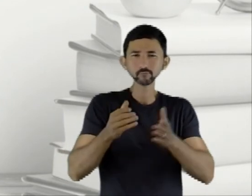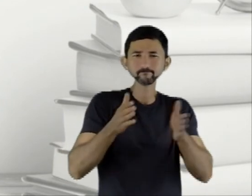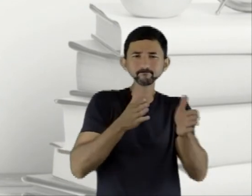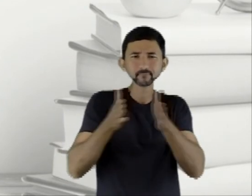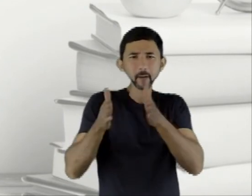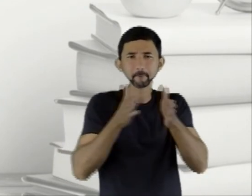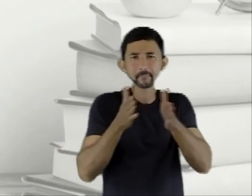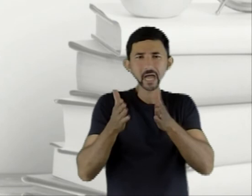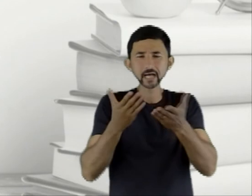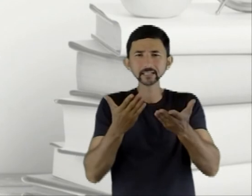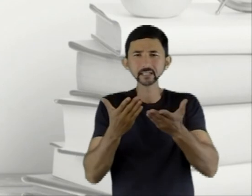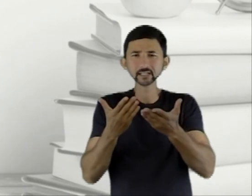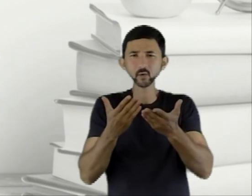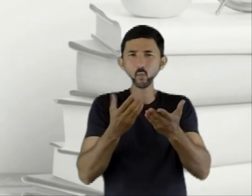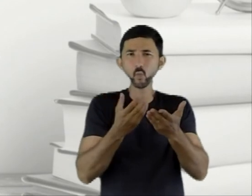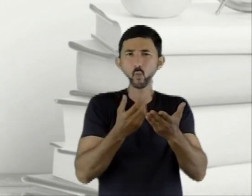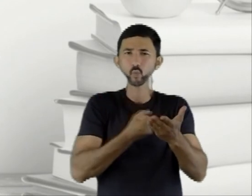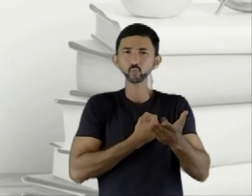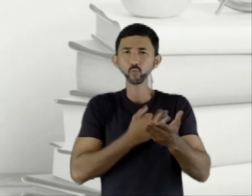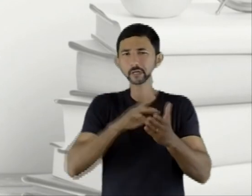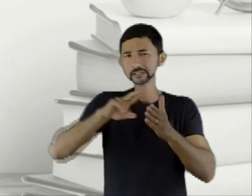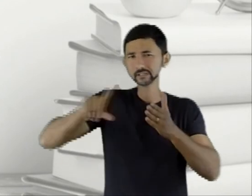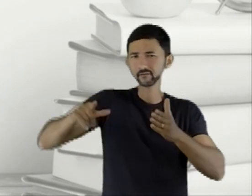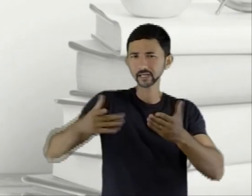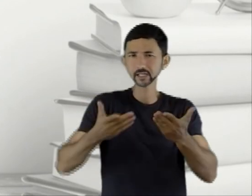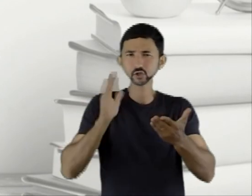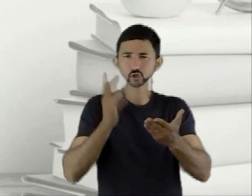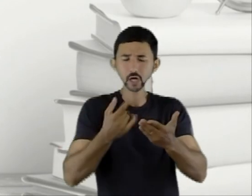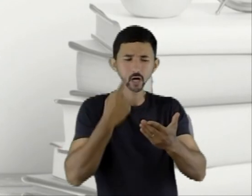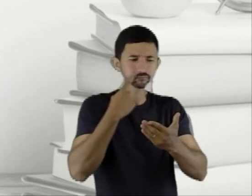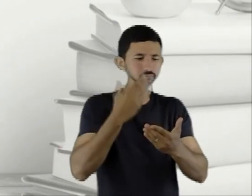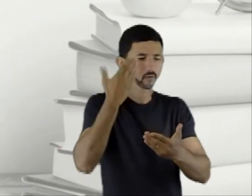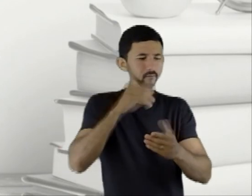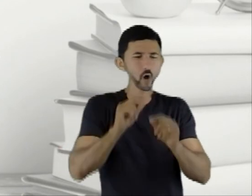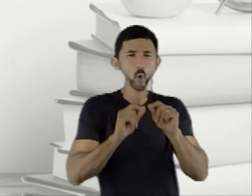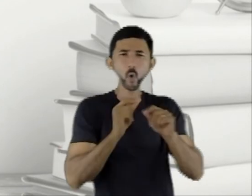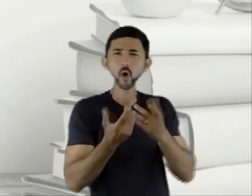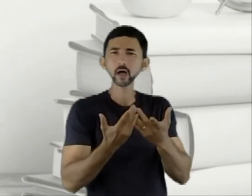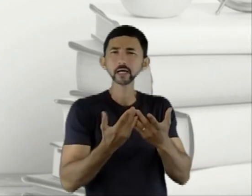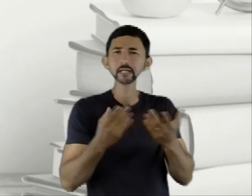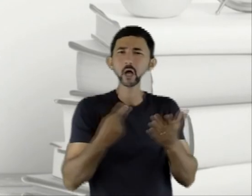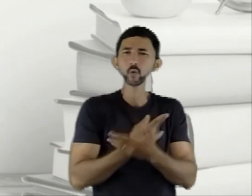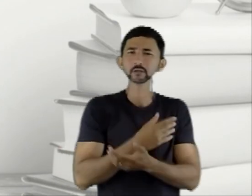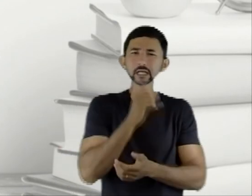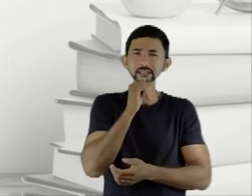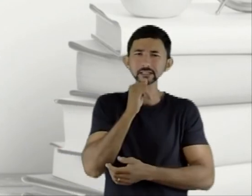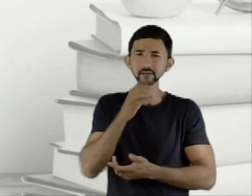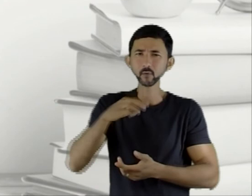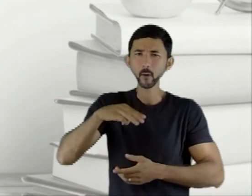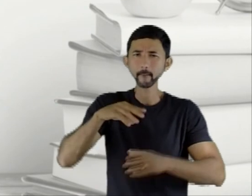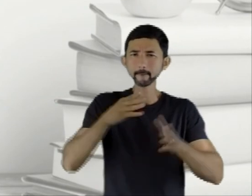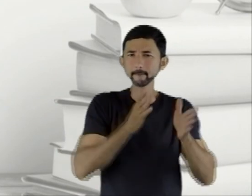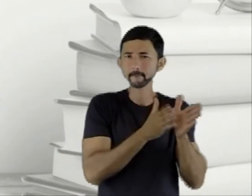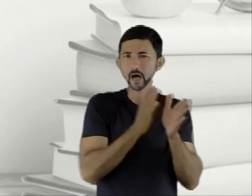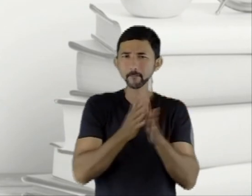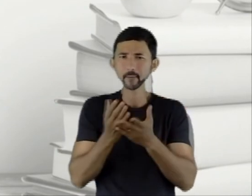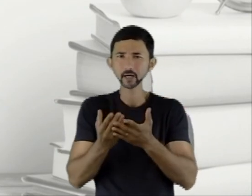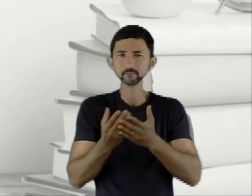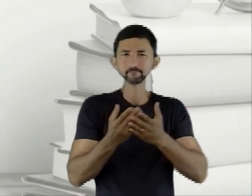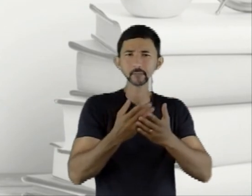um valor diferente. E a gente já verificou que há situações que a mediana, a moda e a média vão